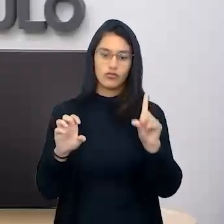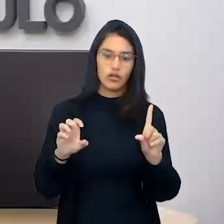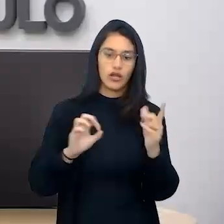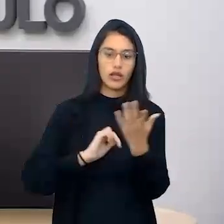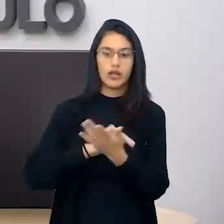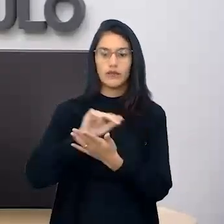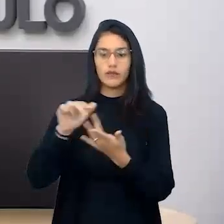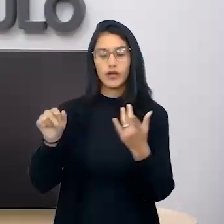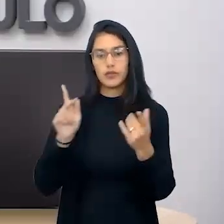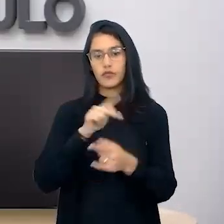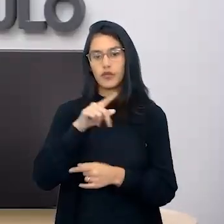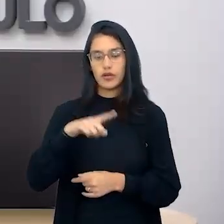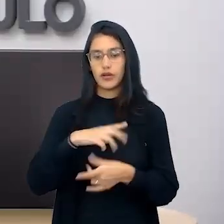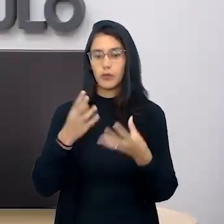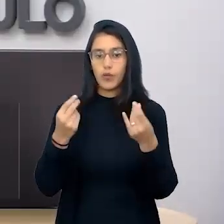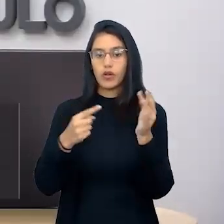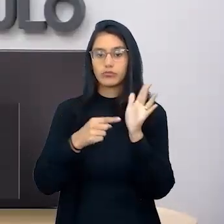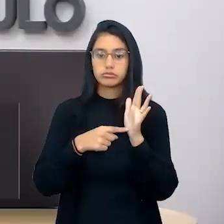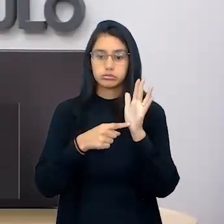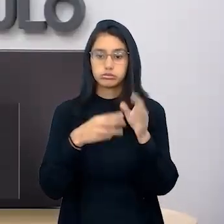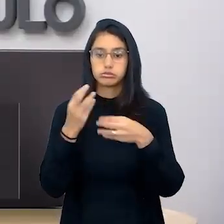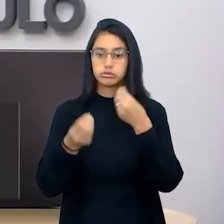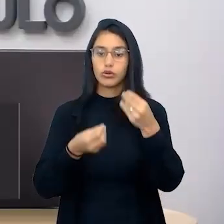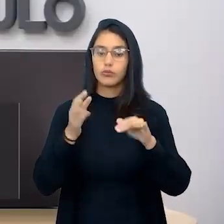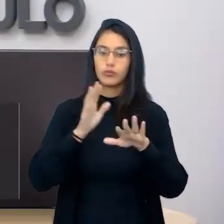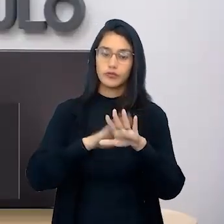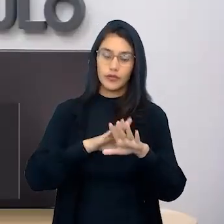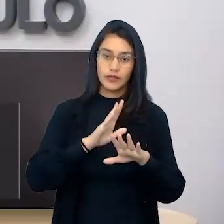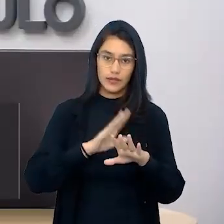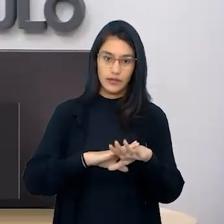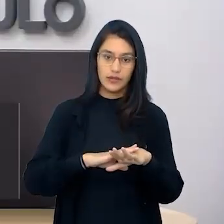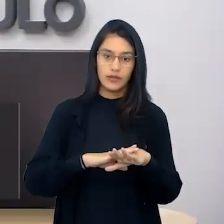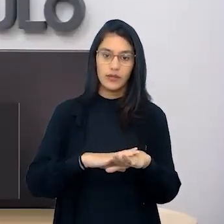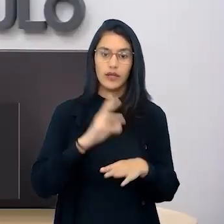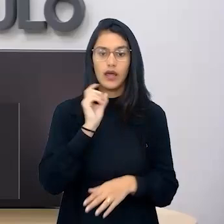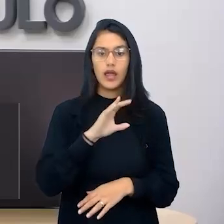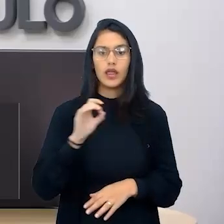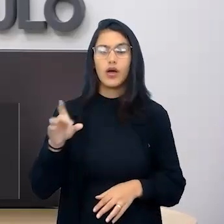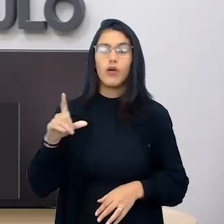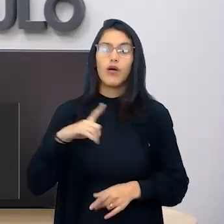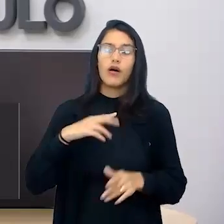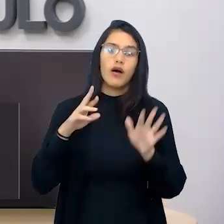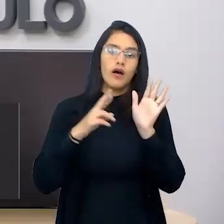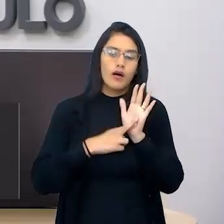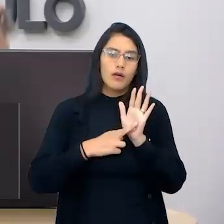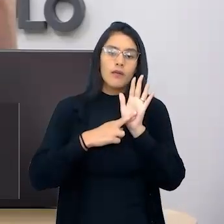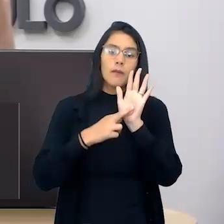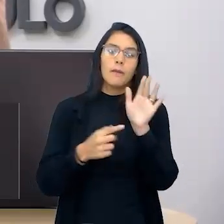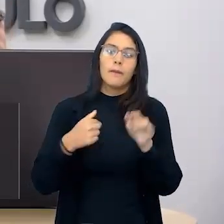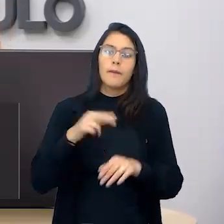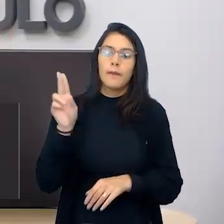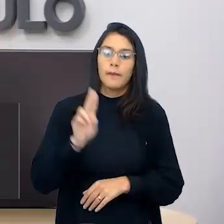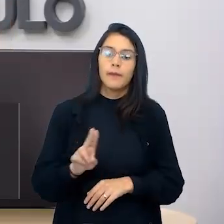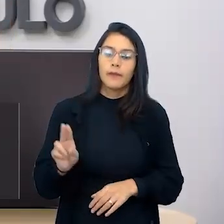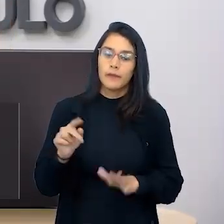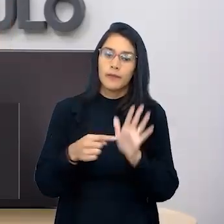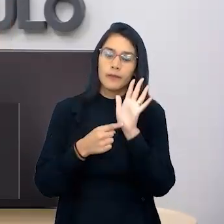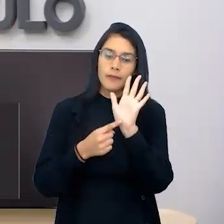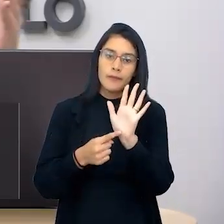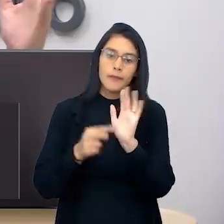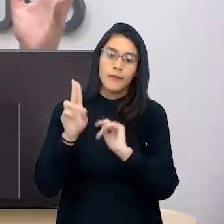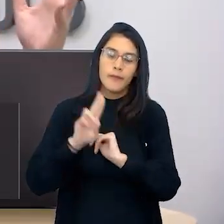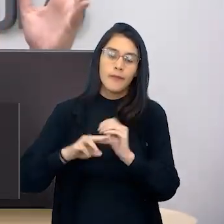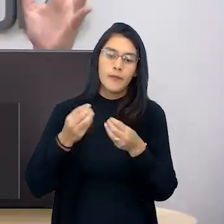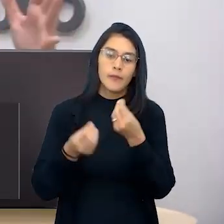Vários professores têm muitas indicações de como resolver cada um tem a sua referência. Eu usei essa, então eu